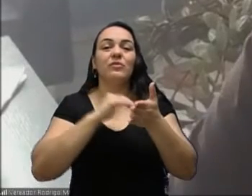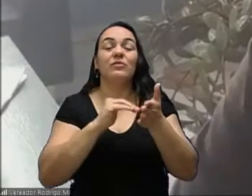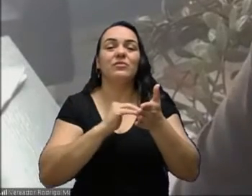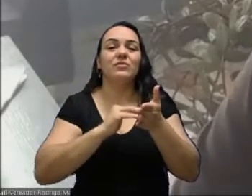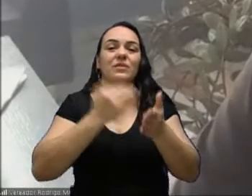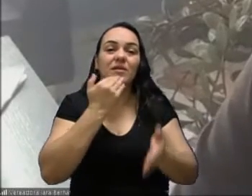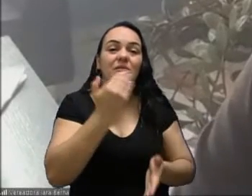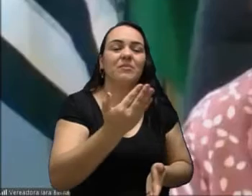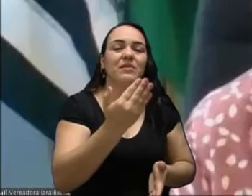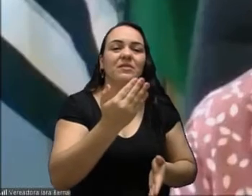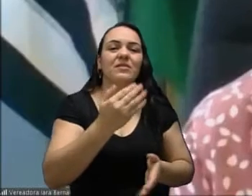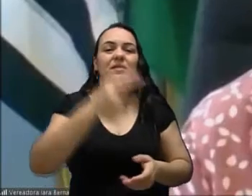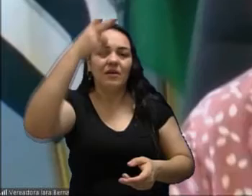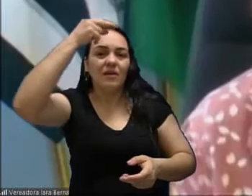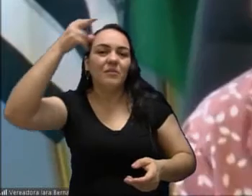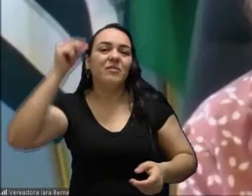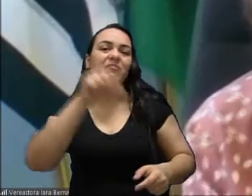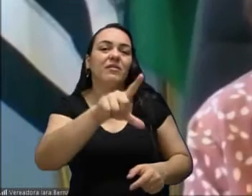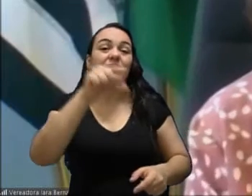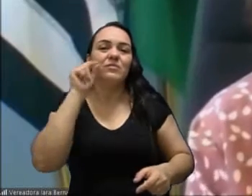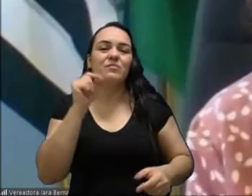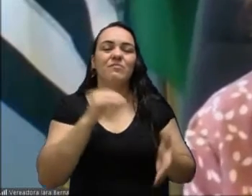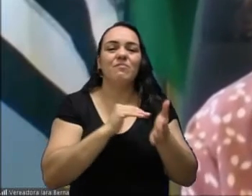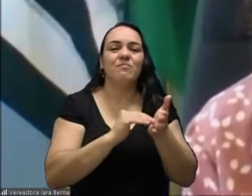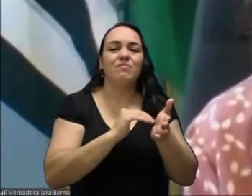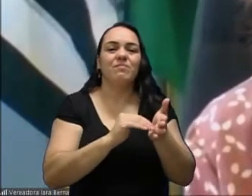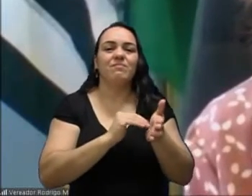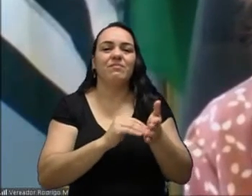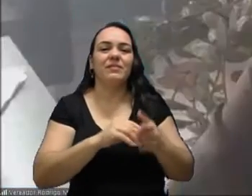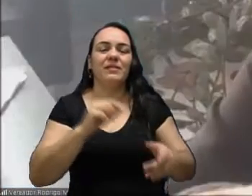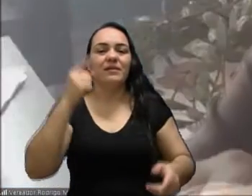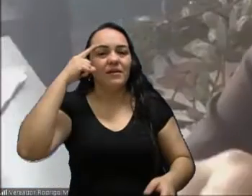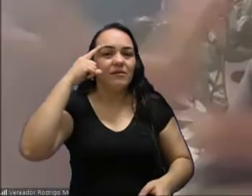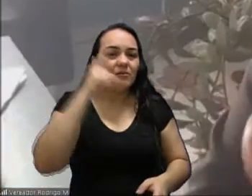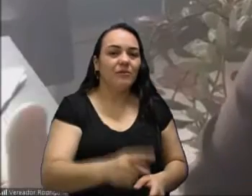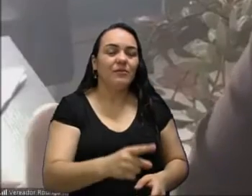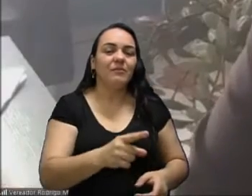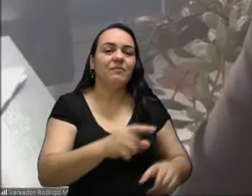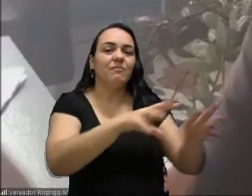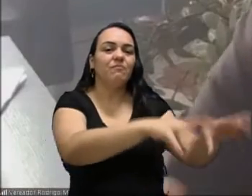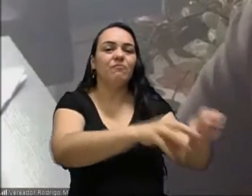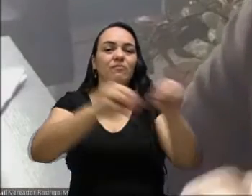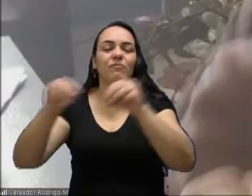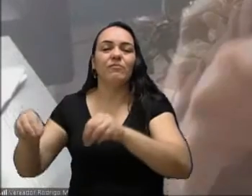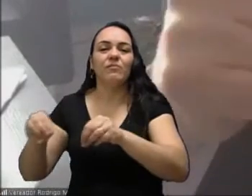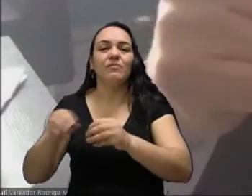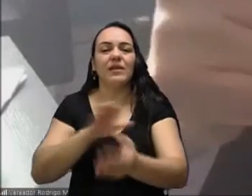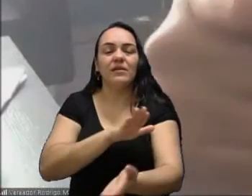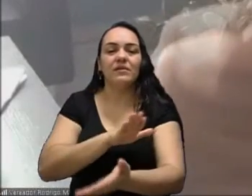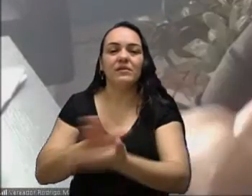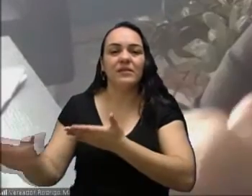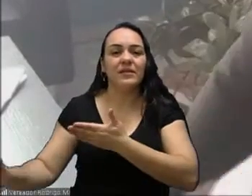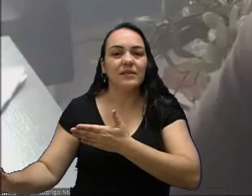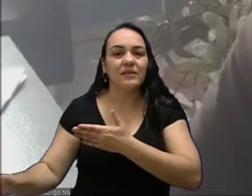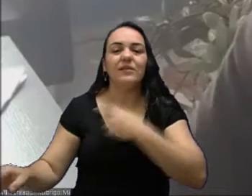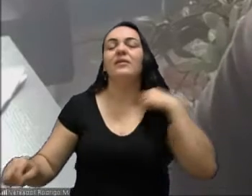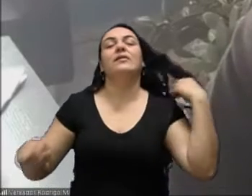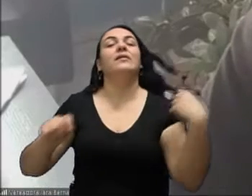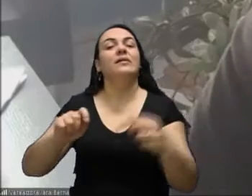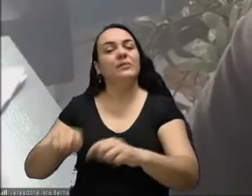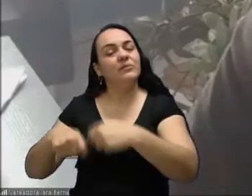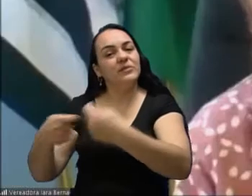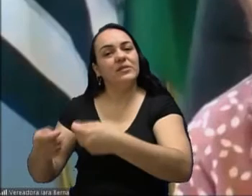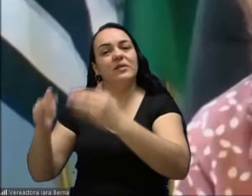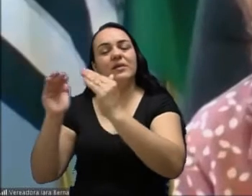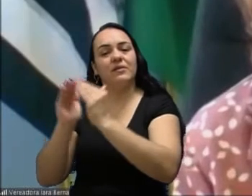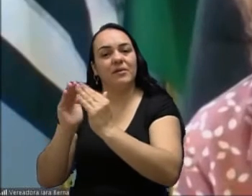nomeada pela prefeita, acataram o pedido daquela autoridade, saíram, foram contemplados com